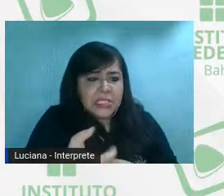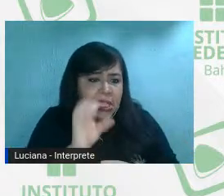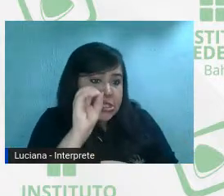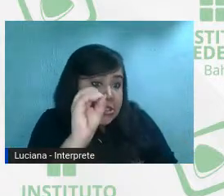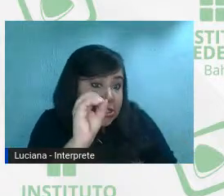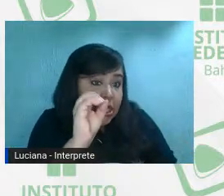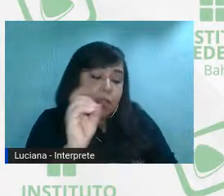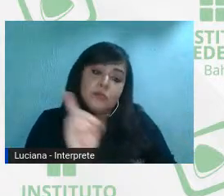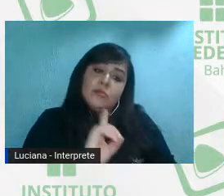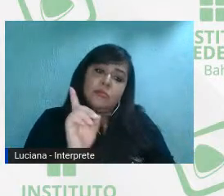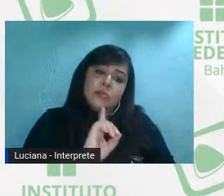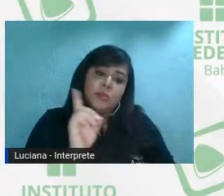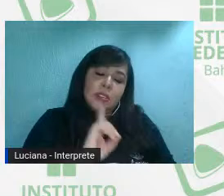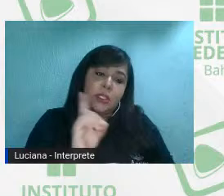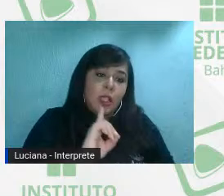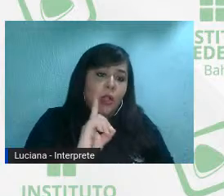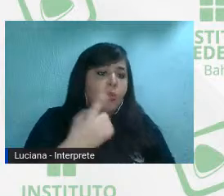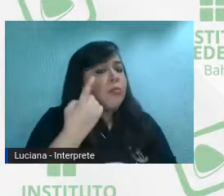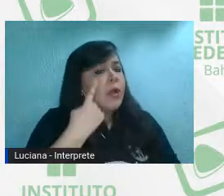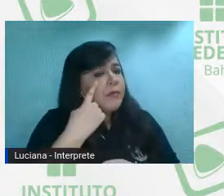tentamos considerar tudo.